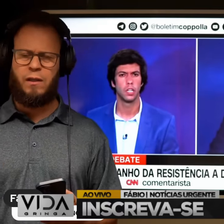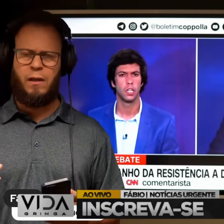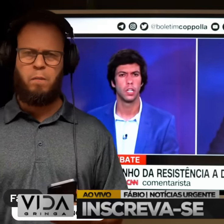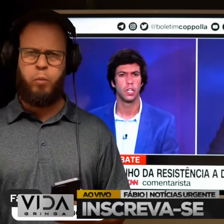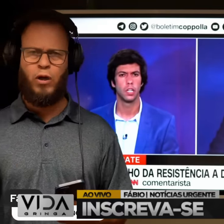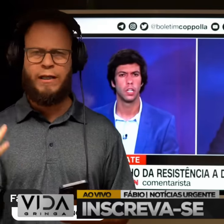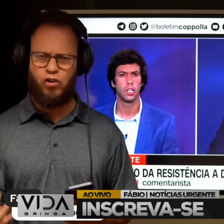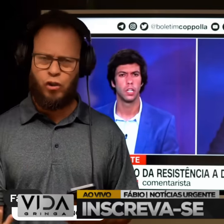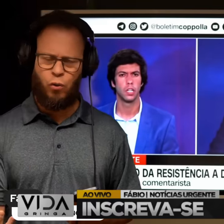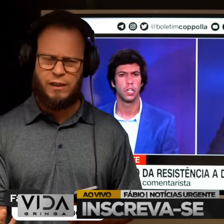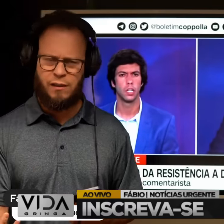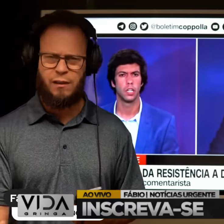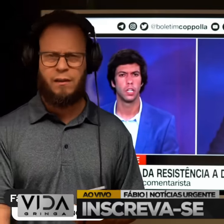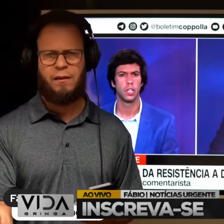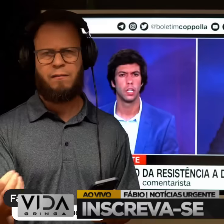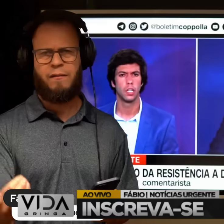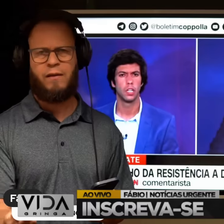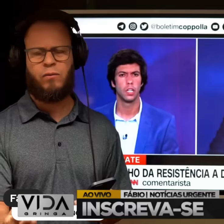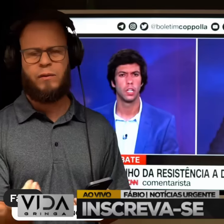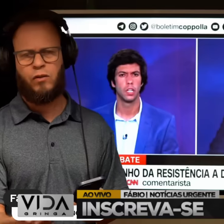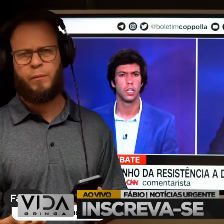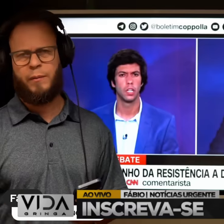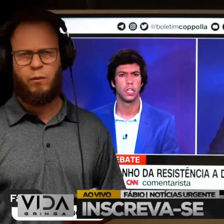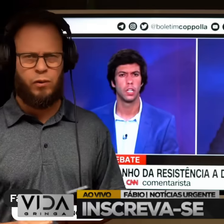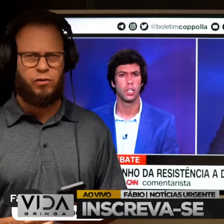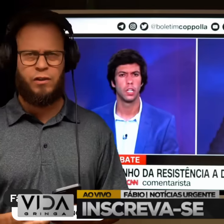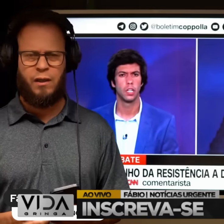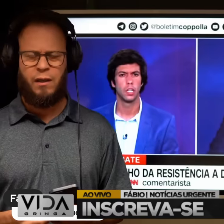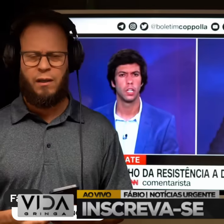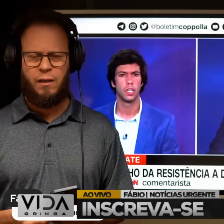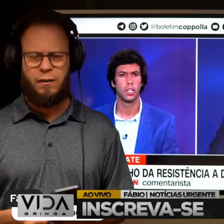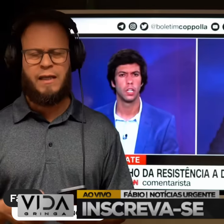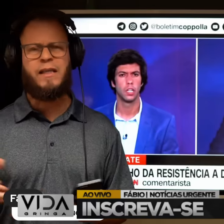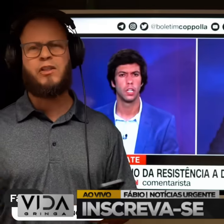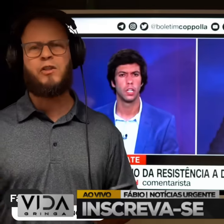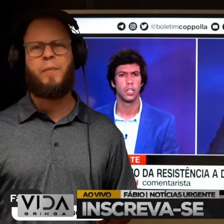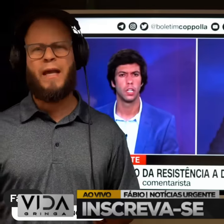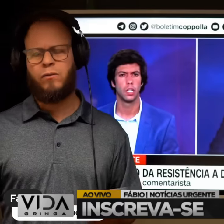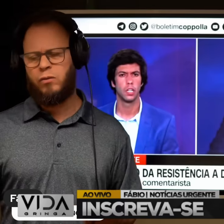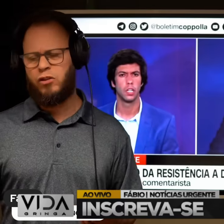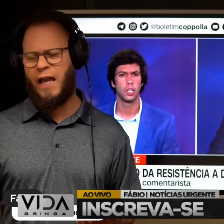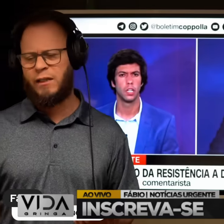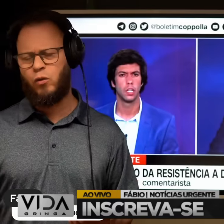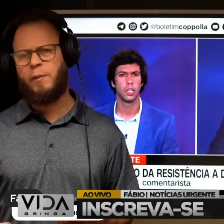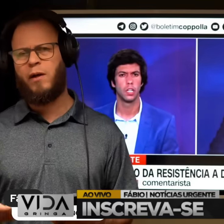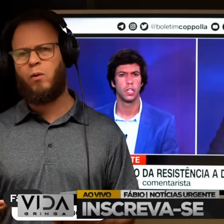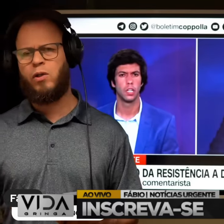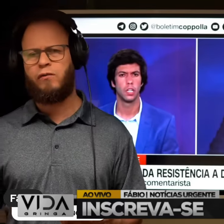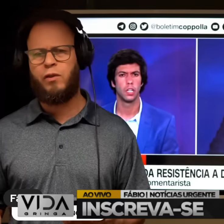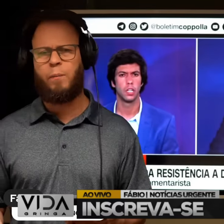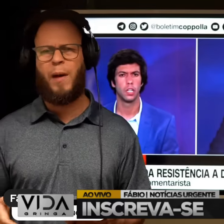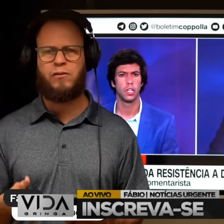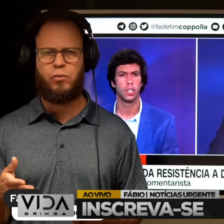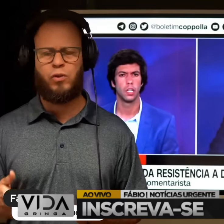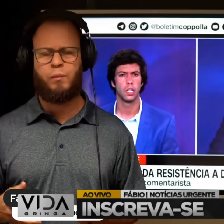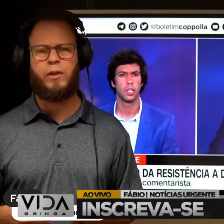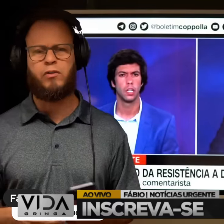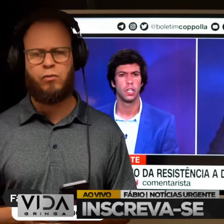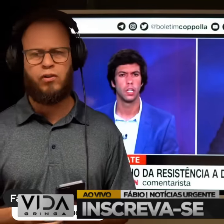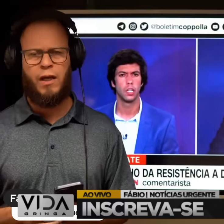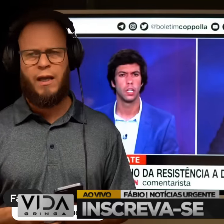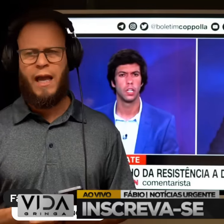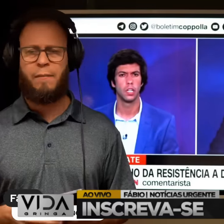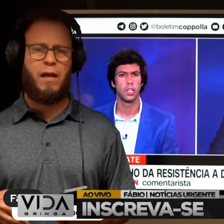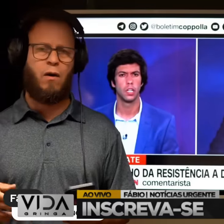colocando-se políticos dentro da Suprema Corte. Nesse aspecto, já que a Suprema Corte virou partidos